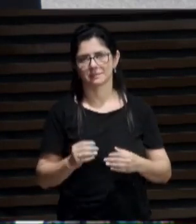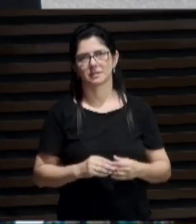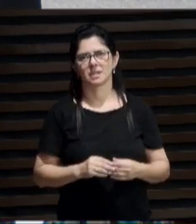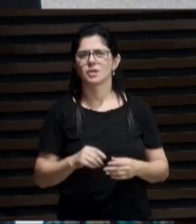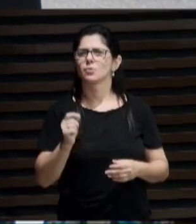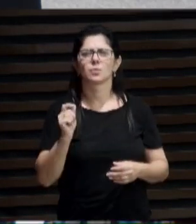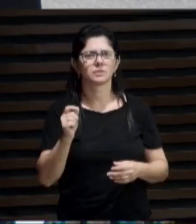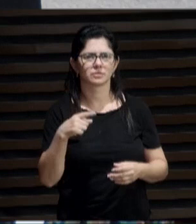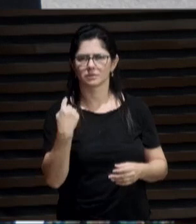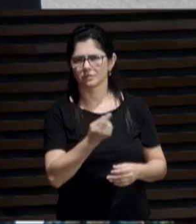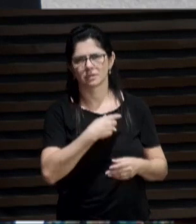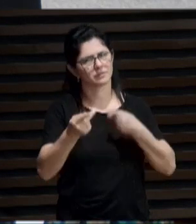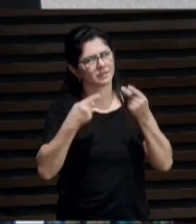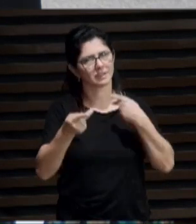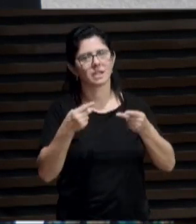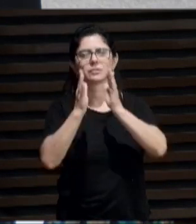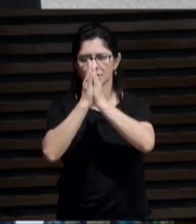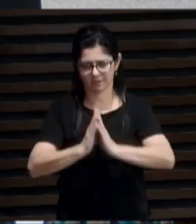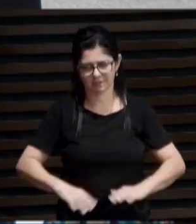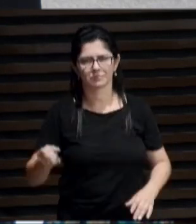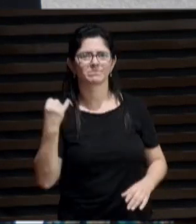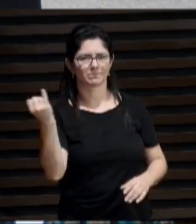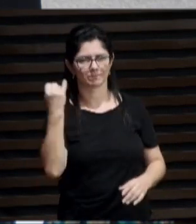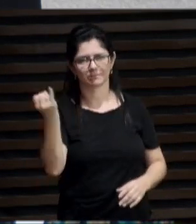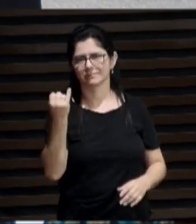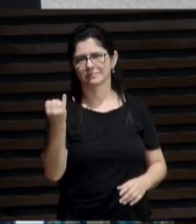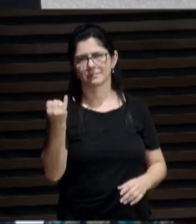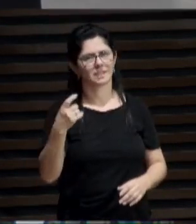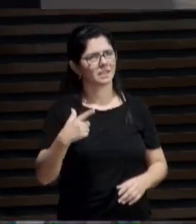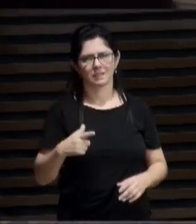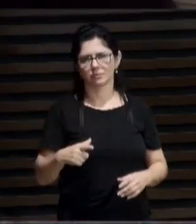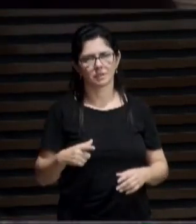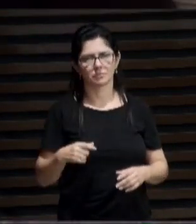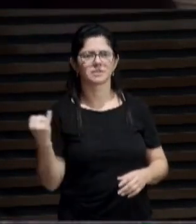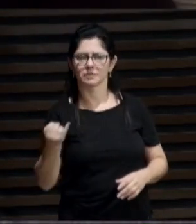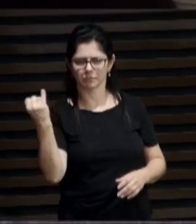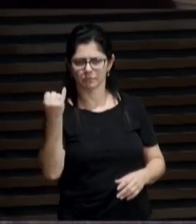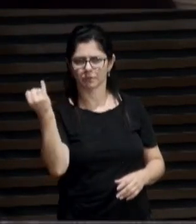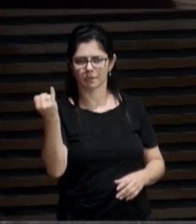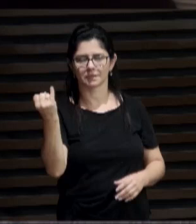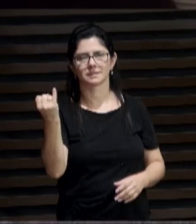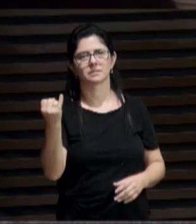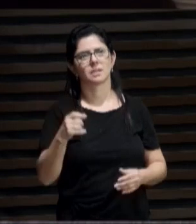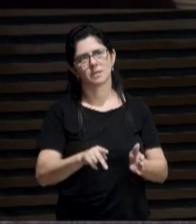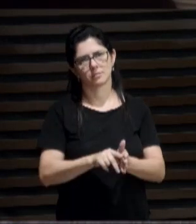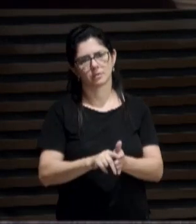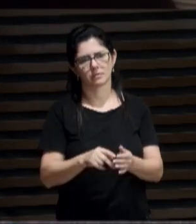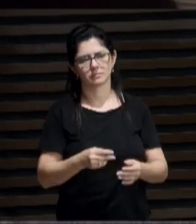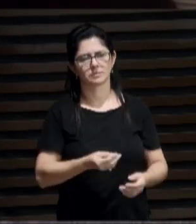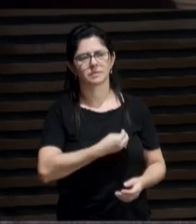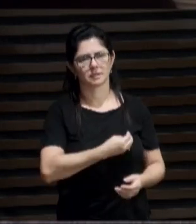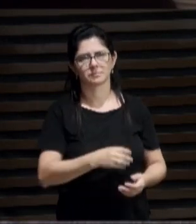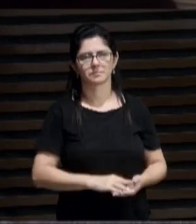que adoração é importante, muitas vezes nós de fato não damos a importância que é devida. E nós vemos o próprio povo de Israel não